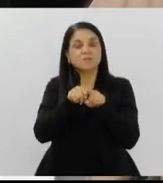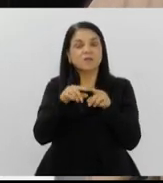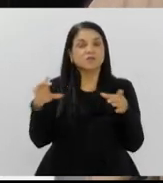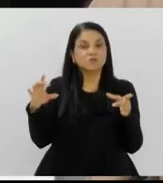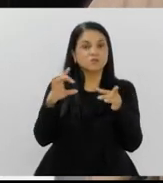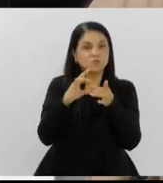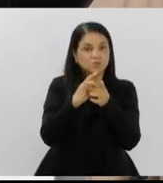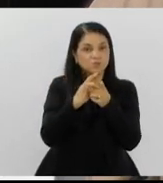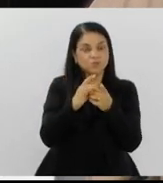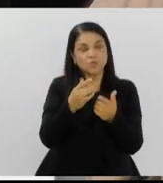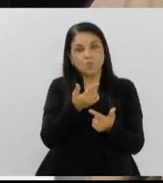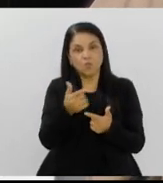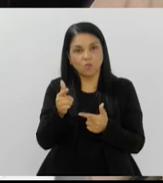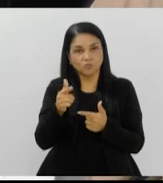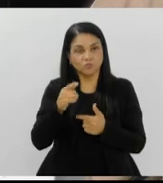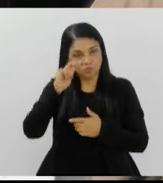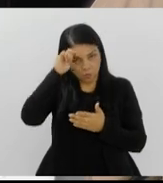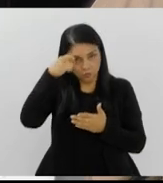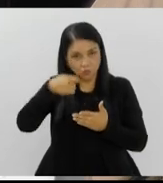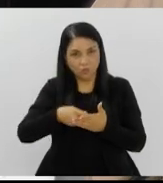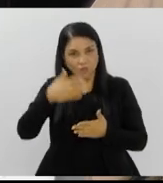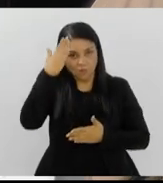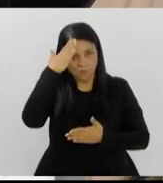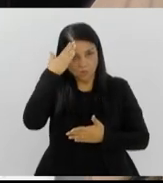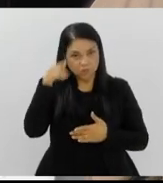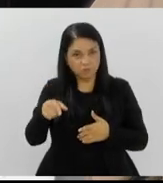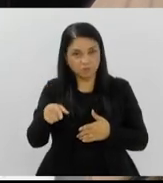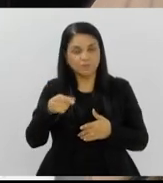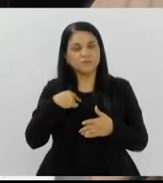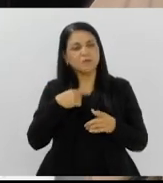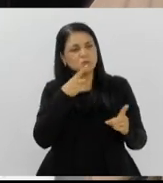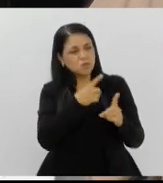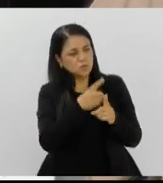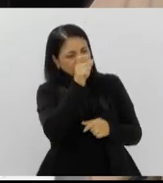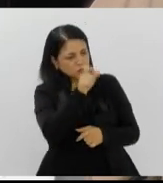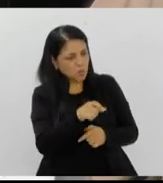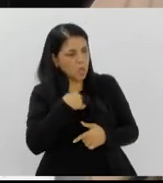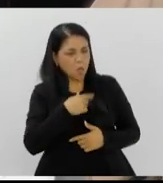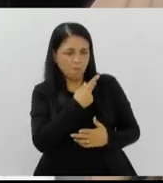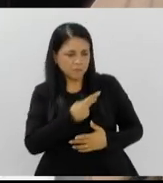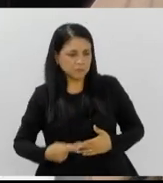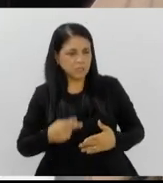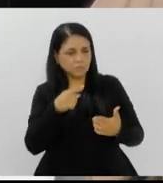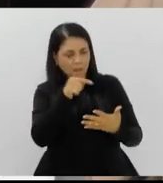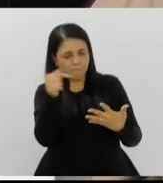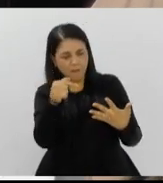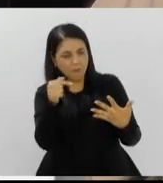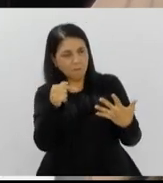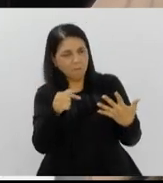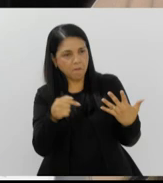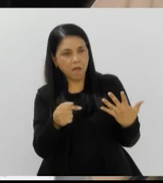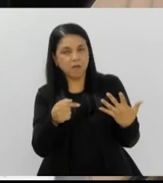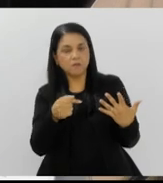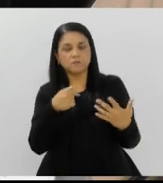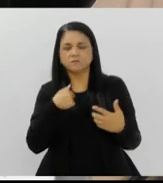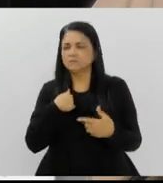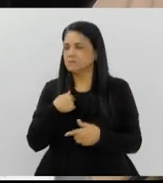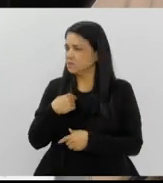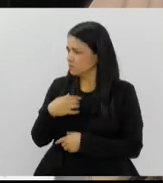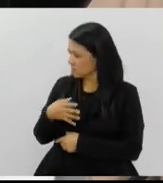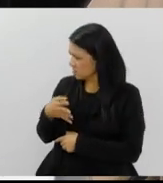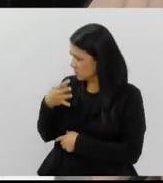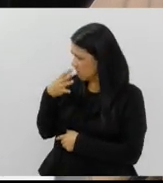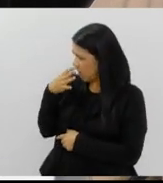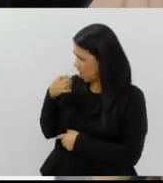Rawls, hoje em dia você encontra com uma pessoa e a pessoa te diz, eu sou presidente disso, presidente daquilo outro, nananã. Aí você diz assim, nossa,